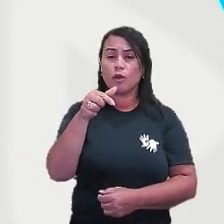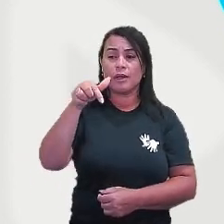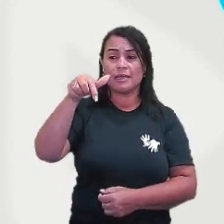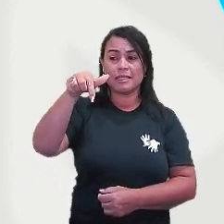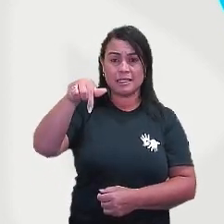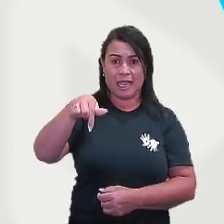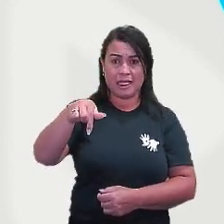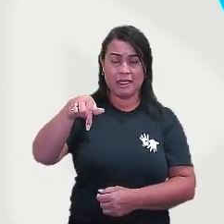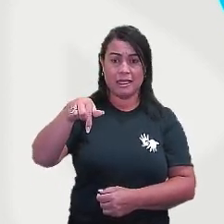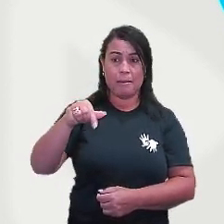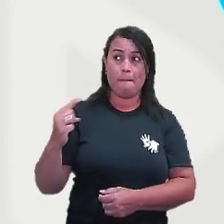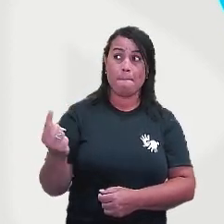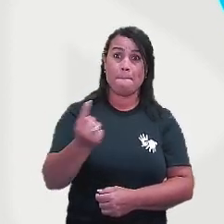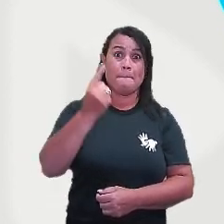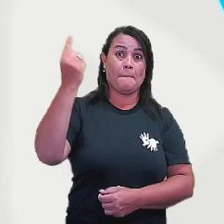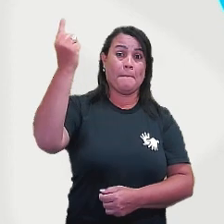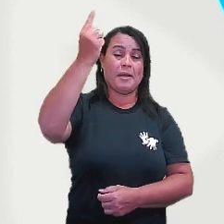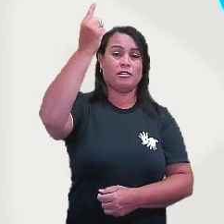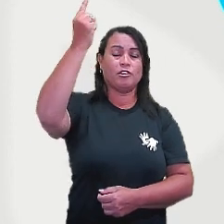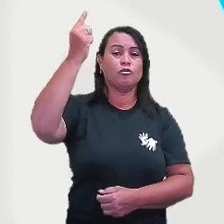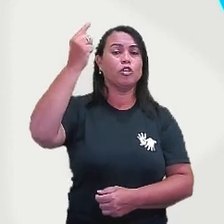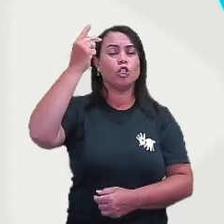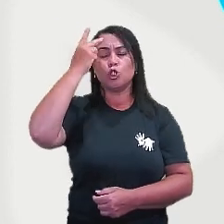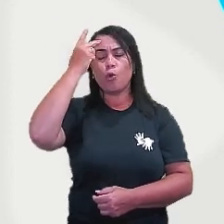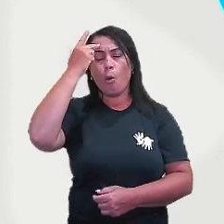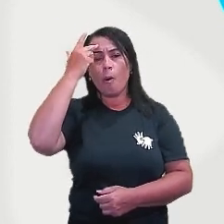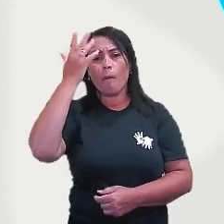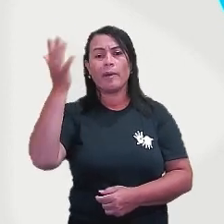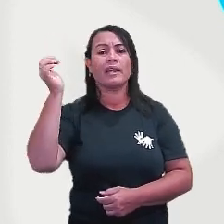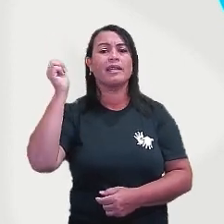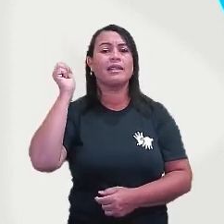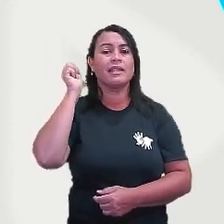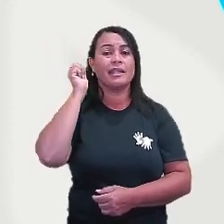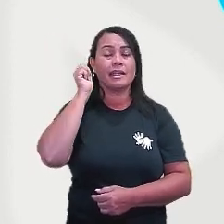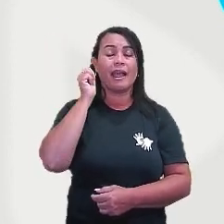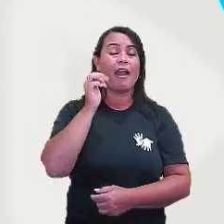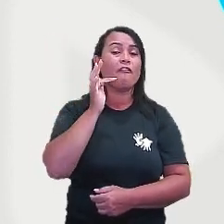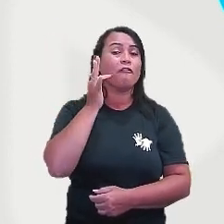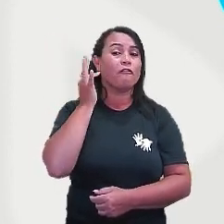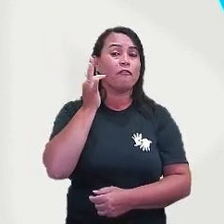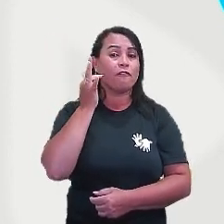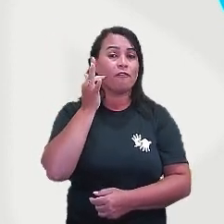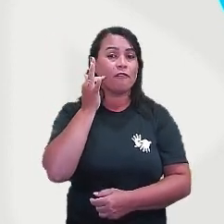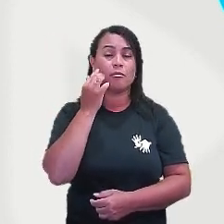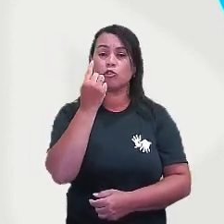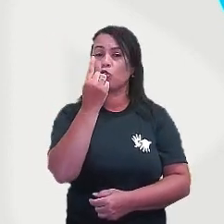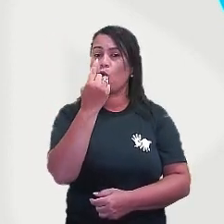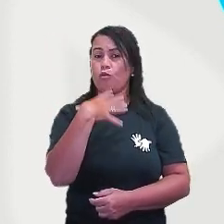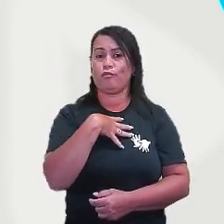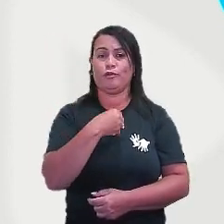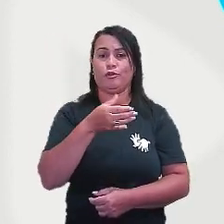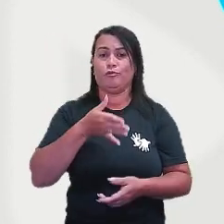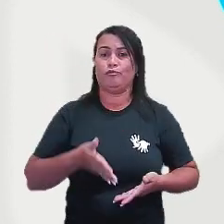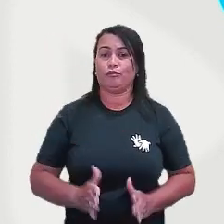5,7 metros de altura e geralmente a fêmea dá à luz a um único filhote.